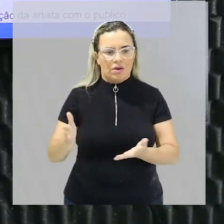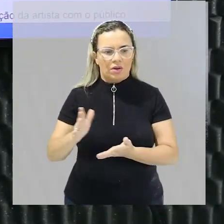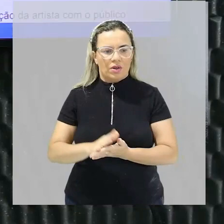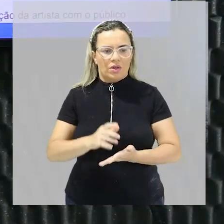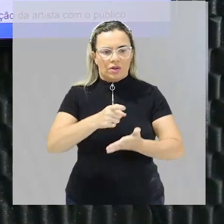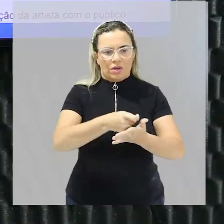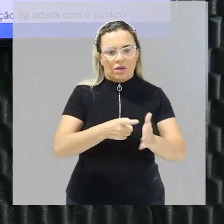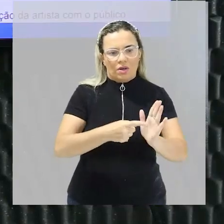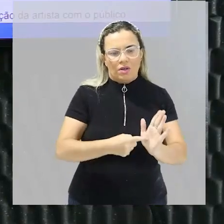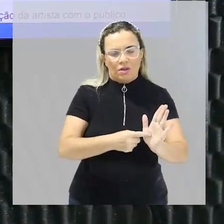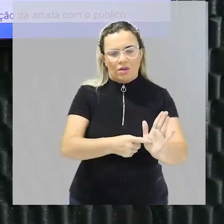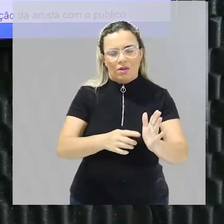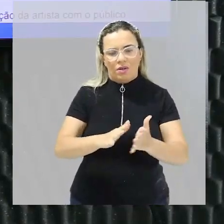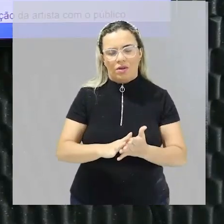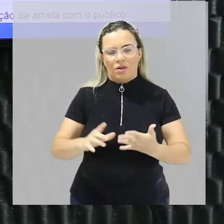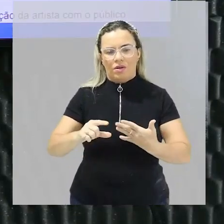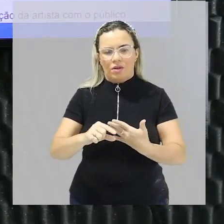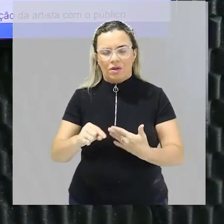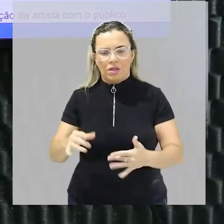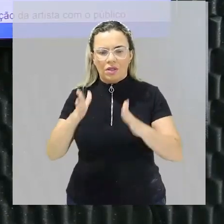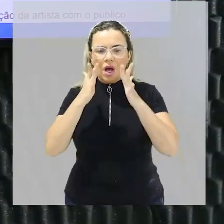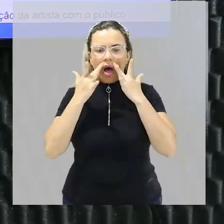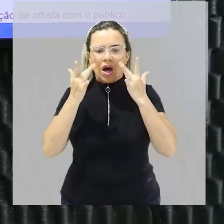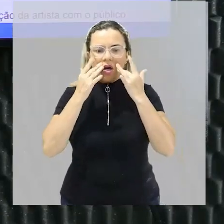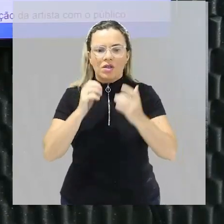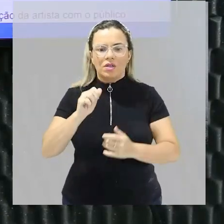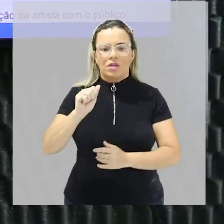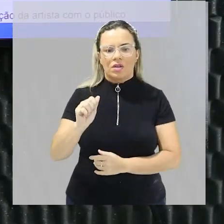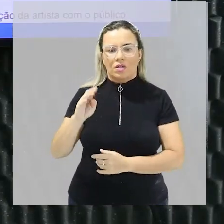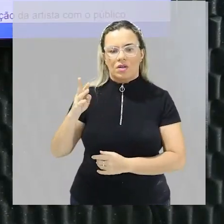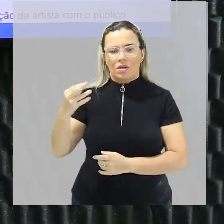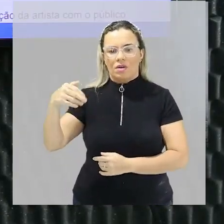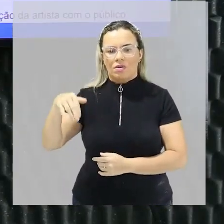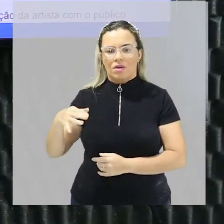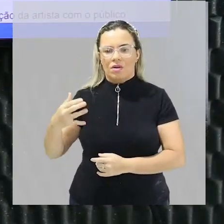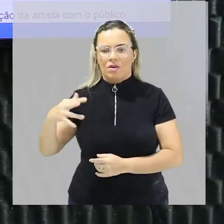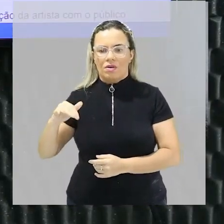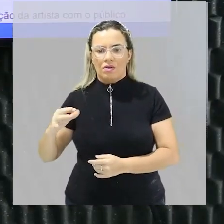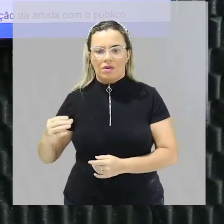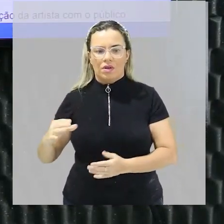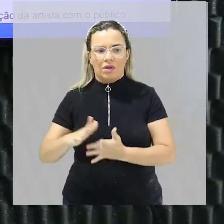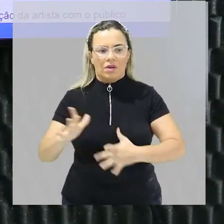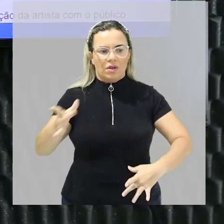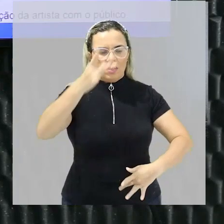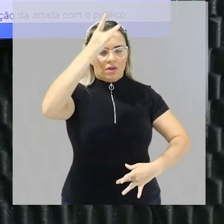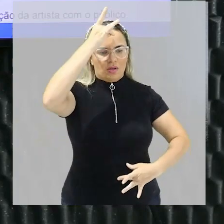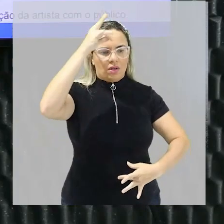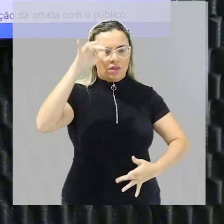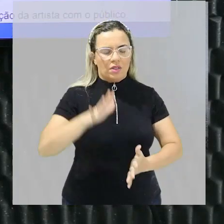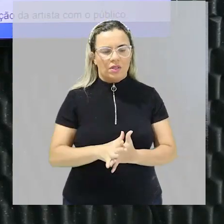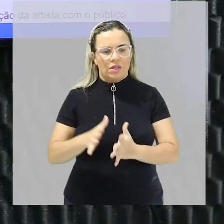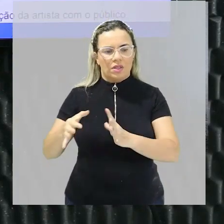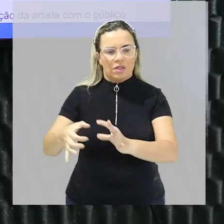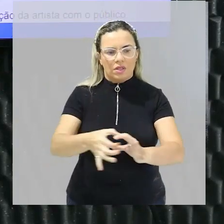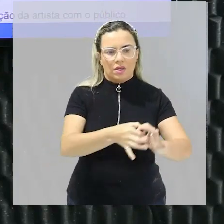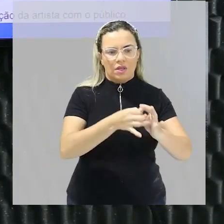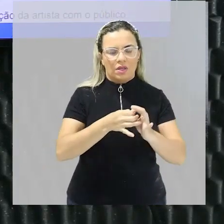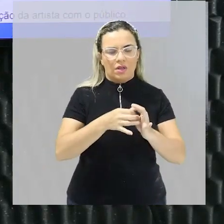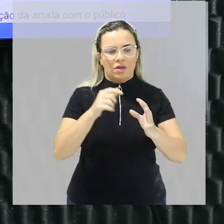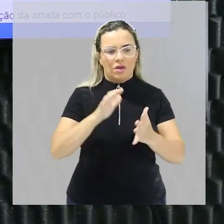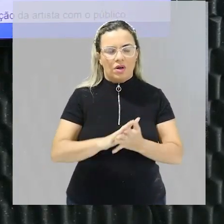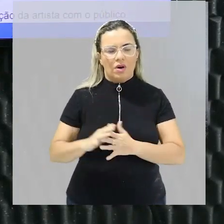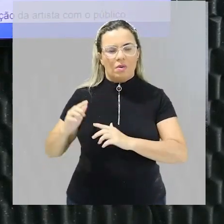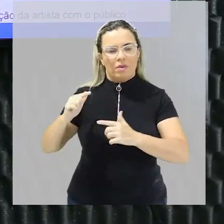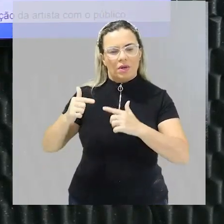se caracteriza pela tendências contemporâneas. Inovação de uma proposta de arte relacional que adentra